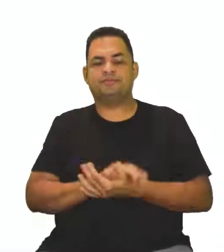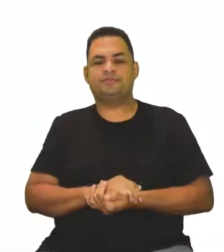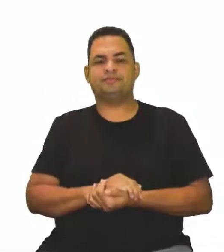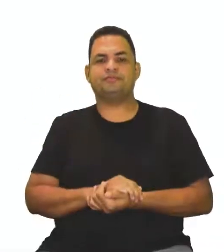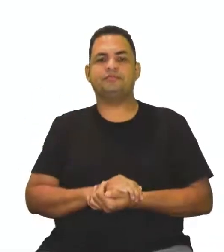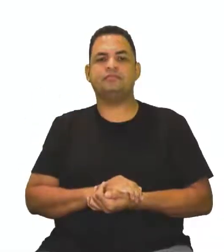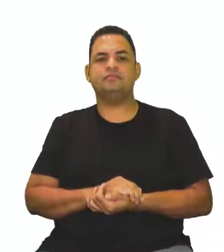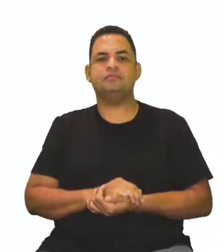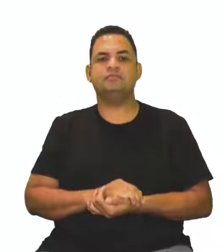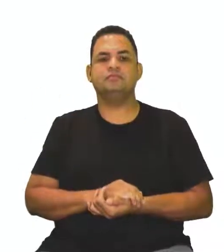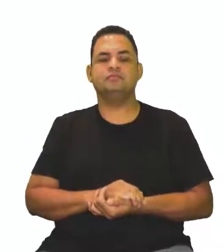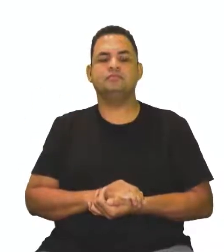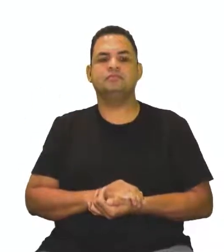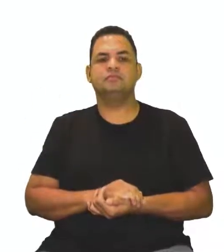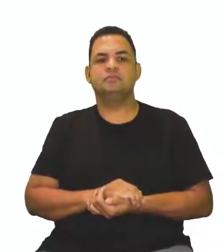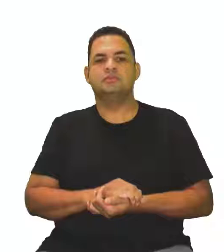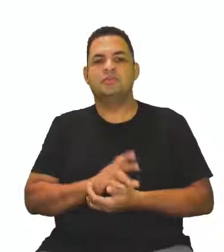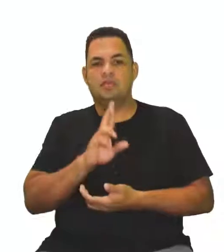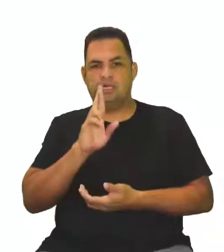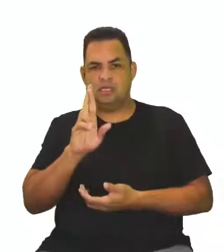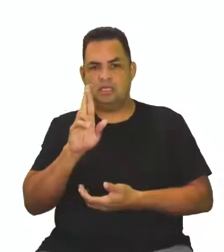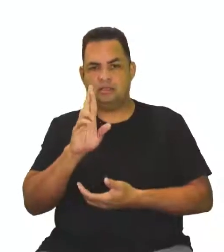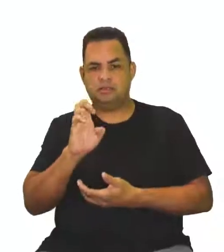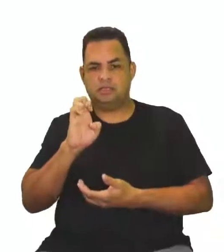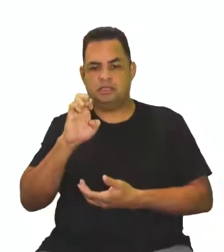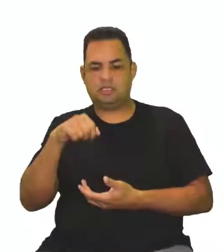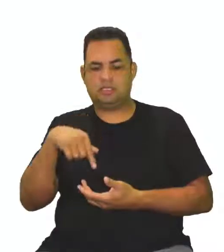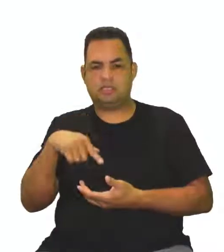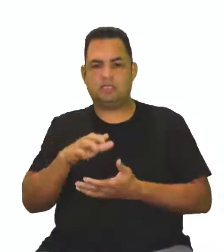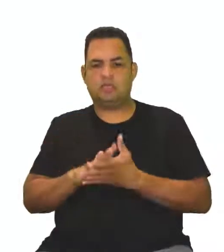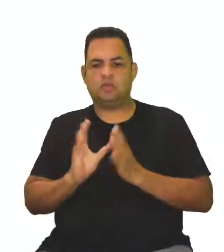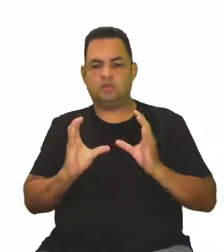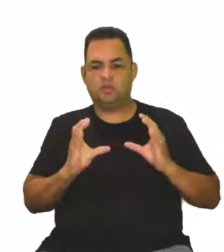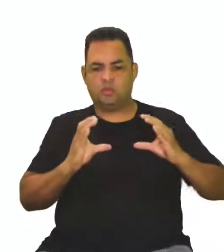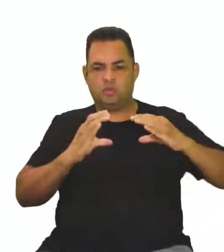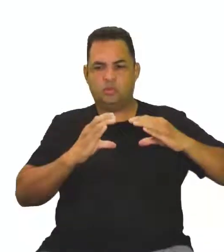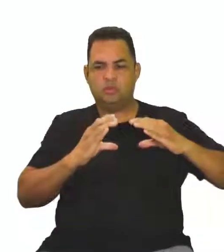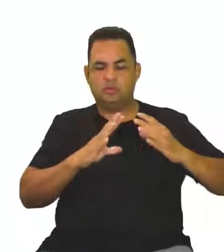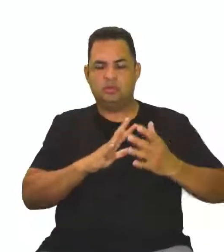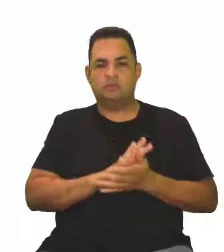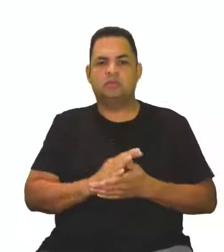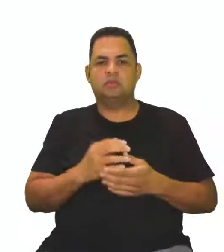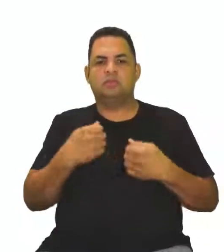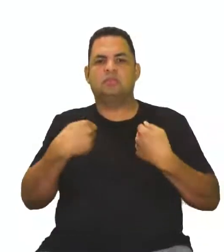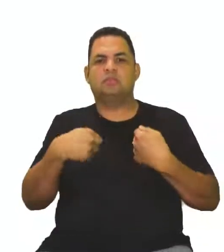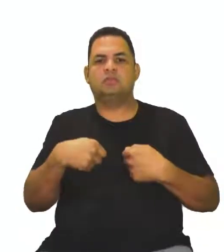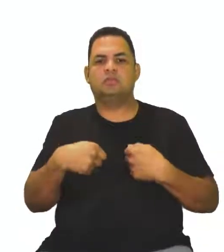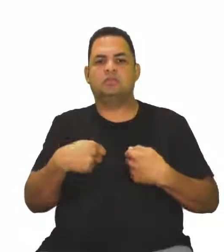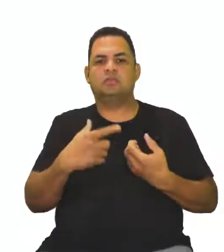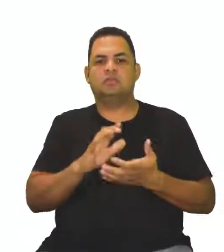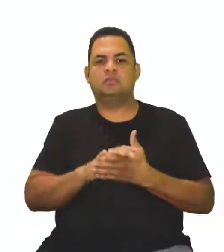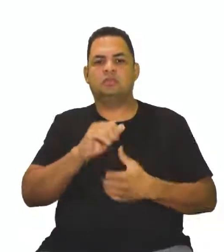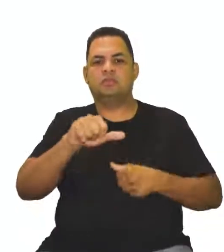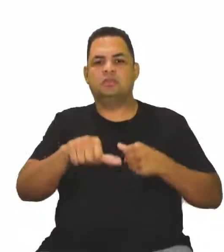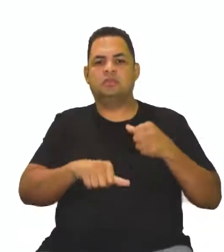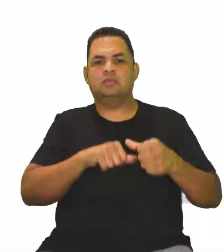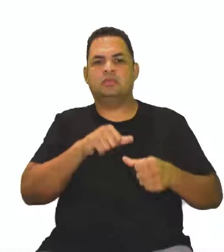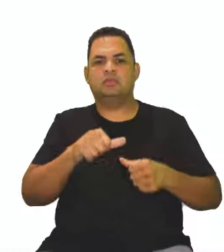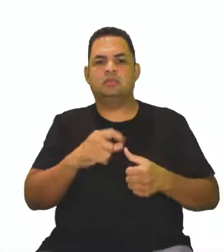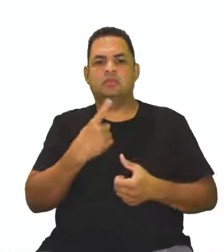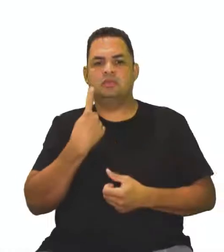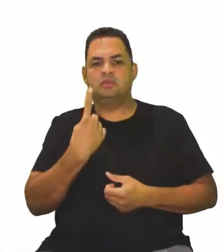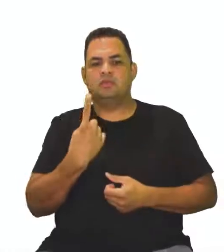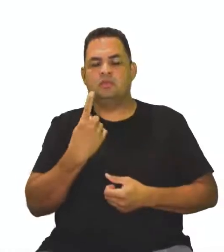vamos na resistência equivalente do circuito. O que isso significa? Que eu tenho que transformar isso aqui em apenas